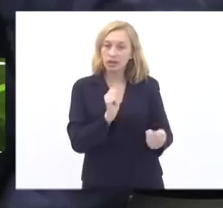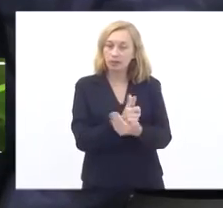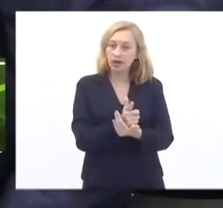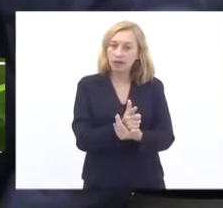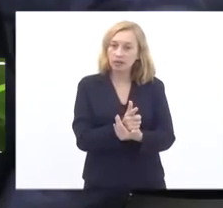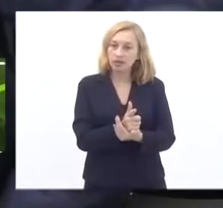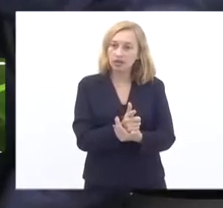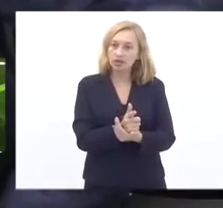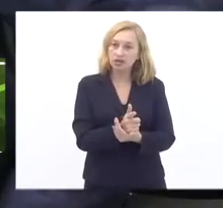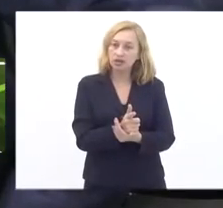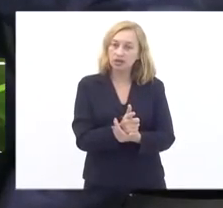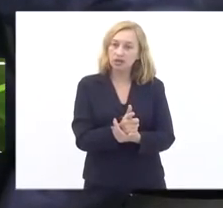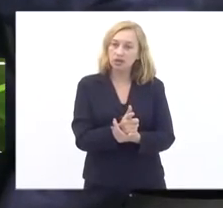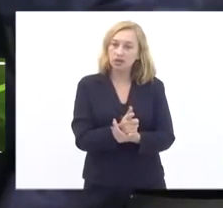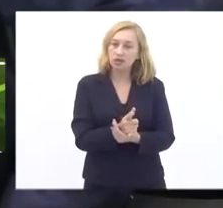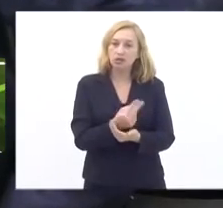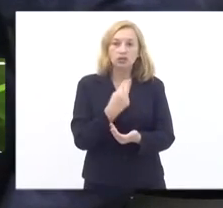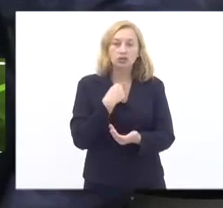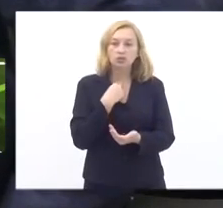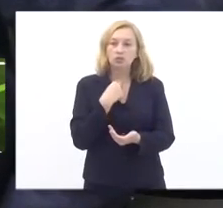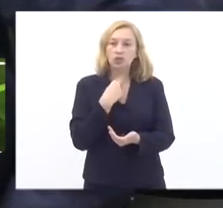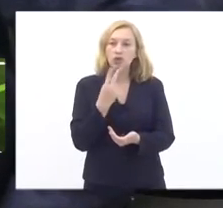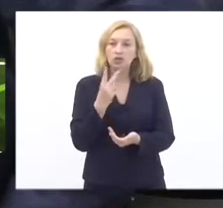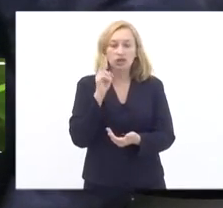pagamento, ela não pode ser olhada